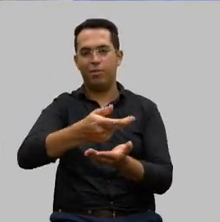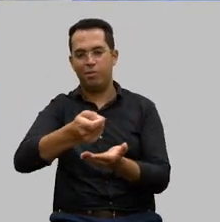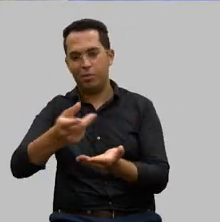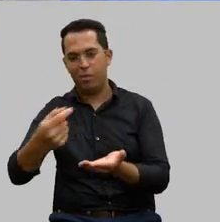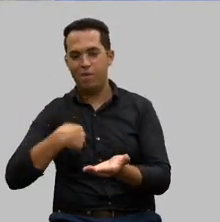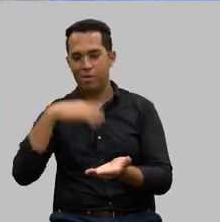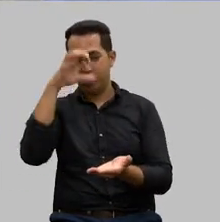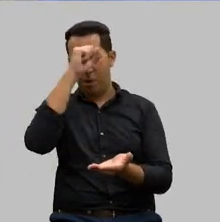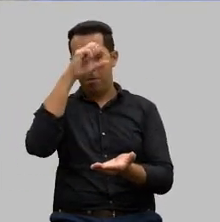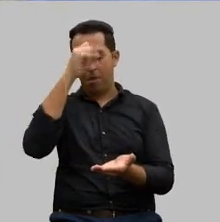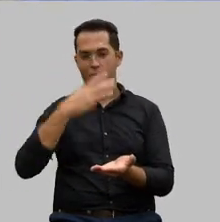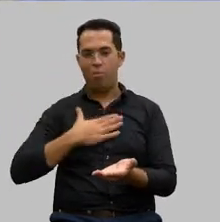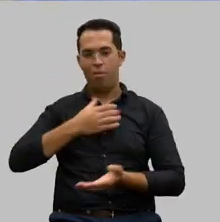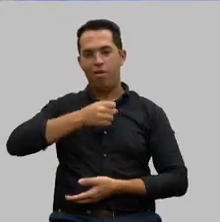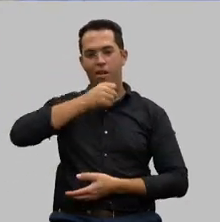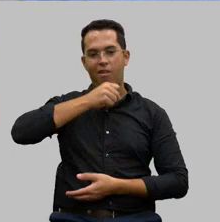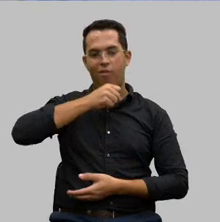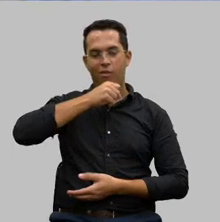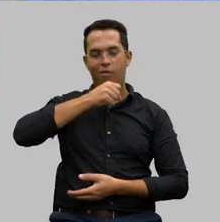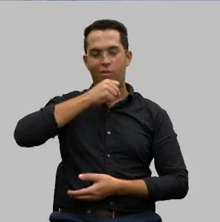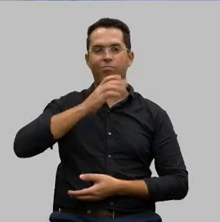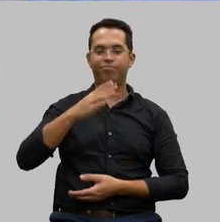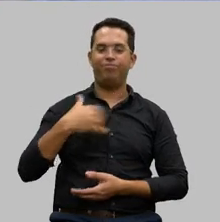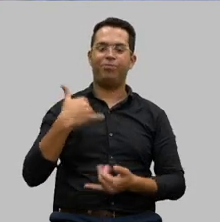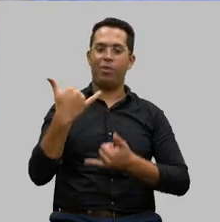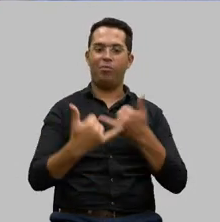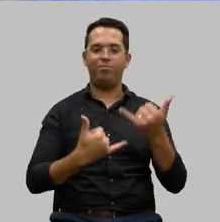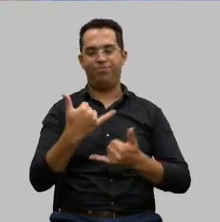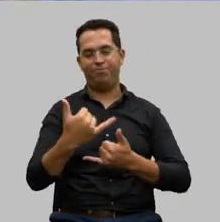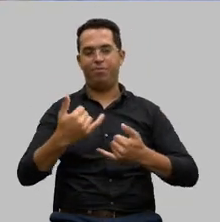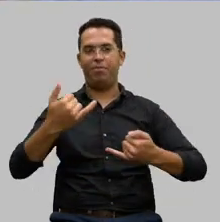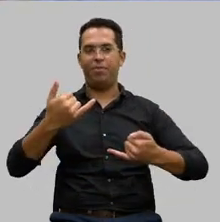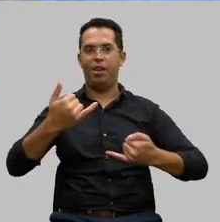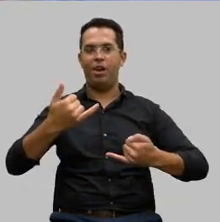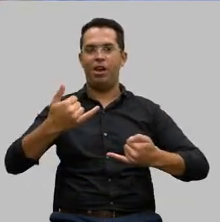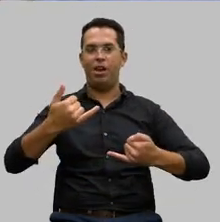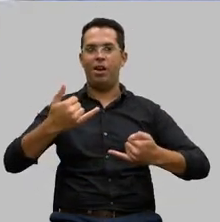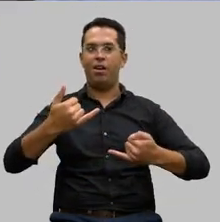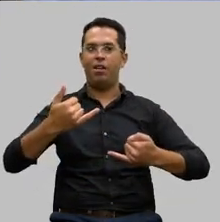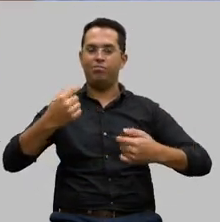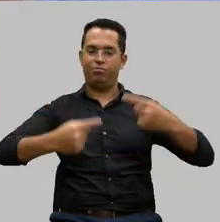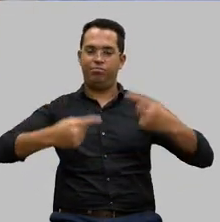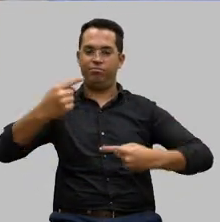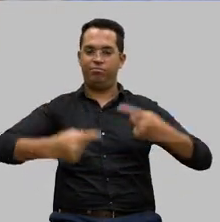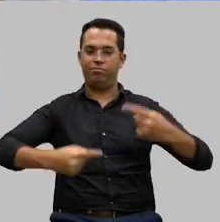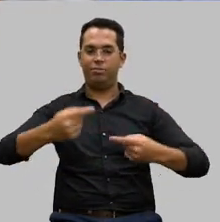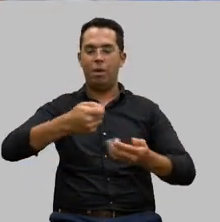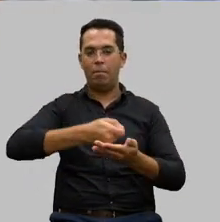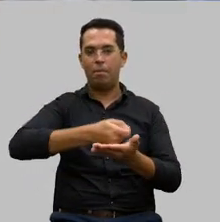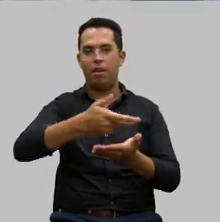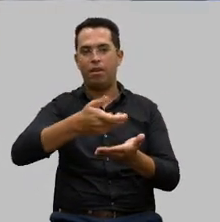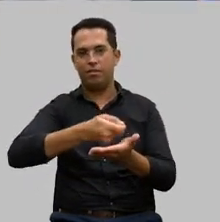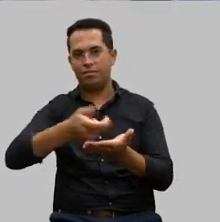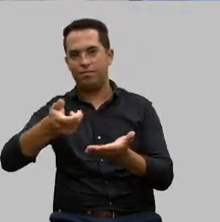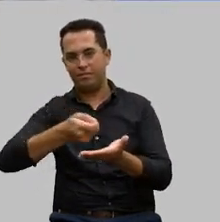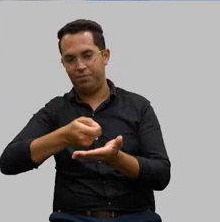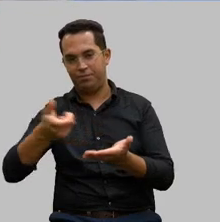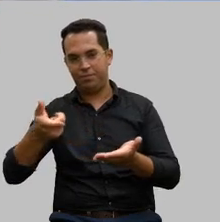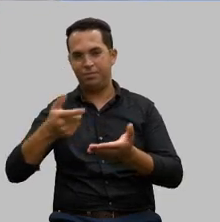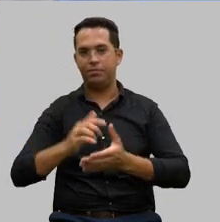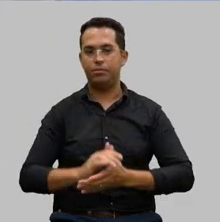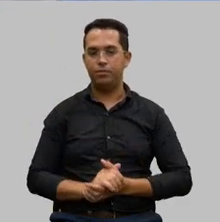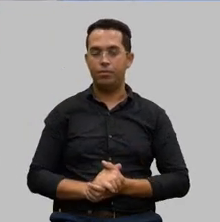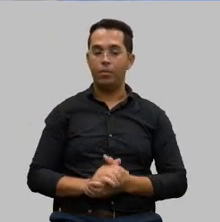meu vô era jogador de truco mas só deixando claro né que que a gente tá aqui aberto nosso mandato tá inteira disposição